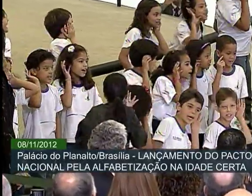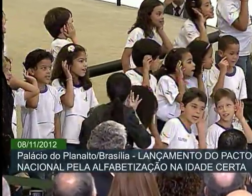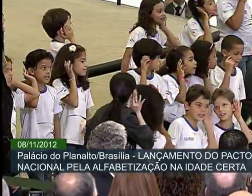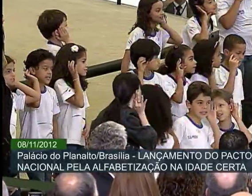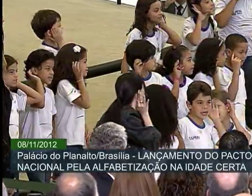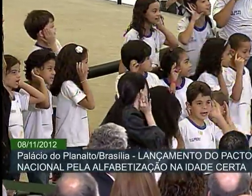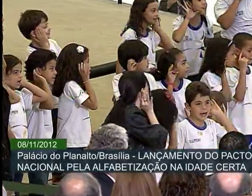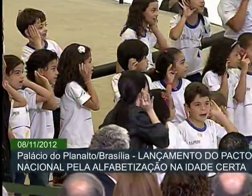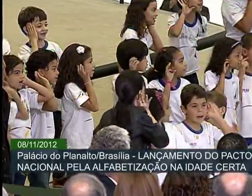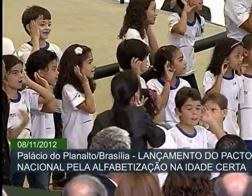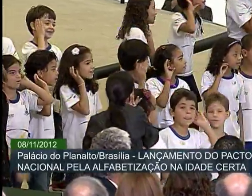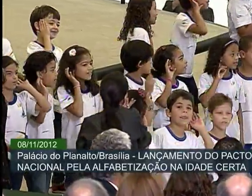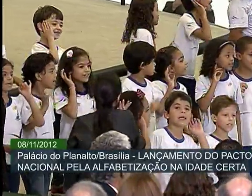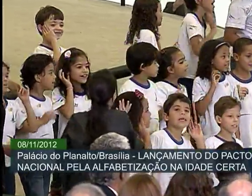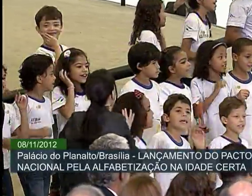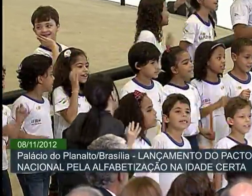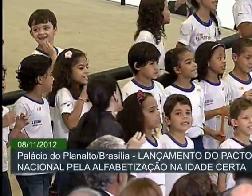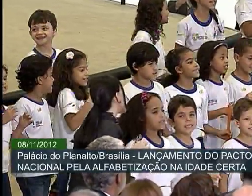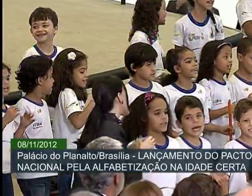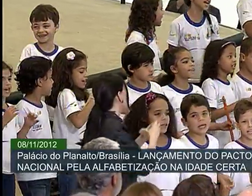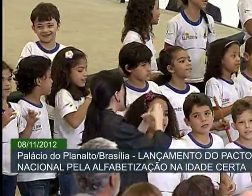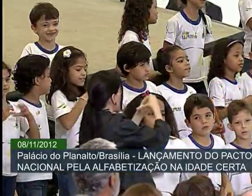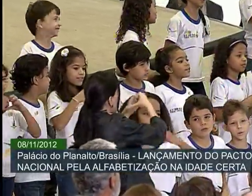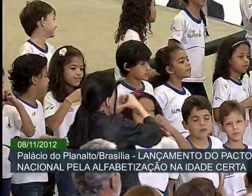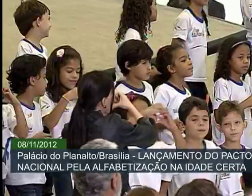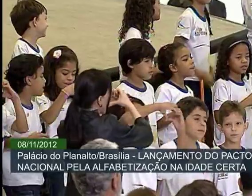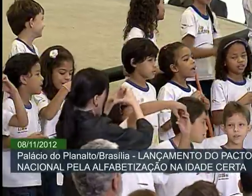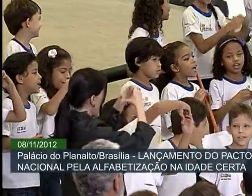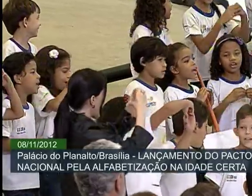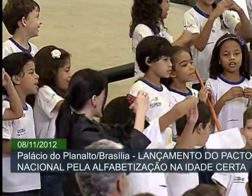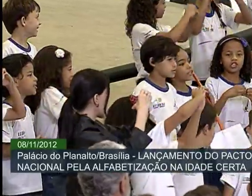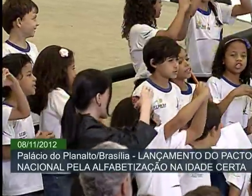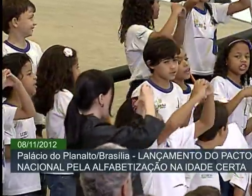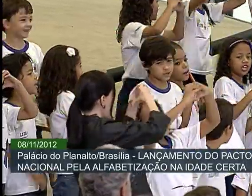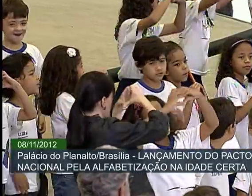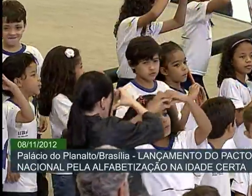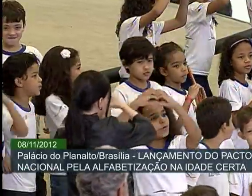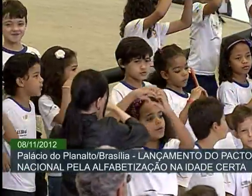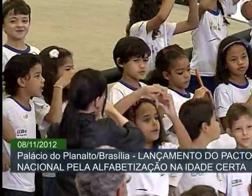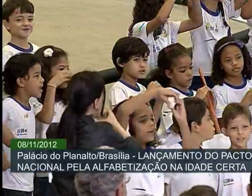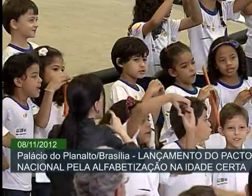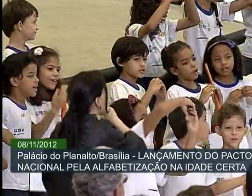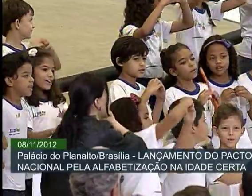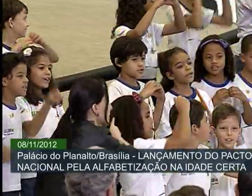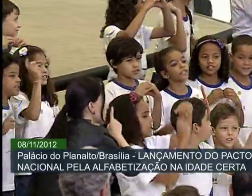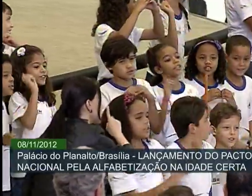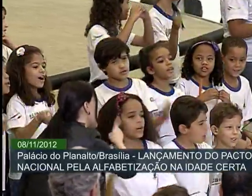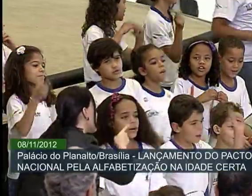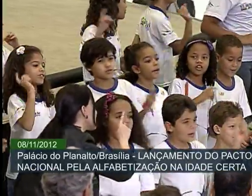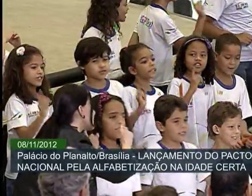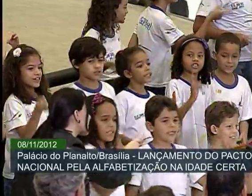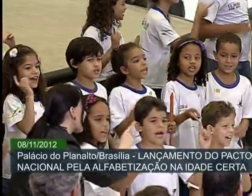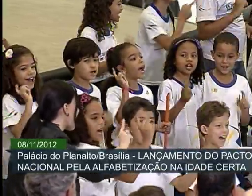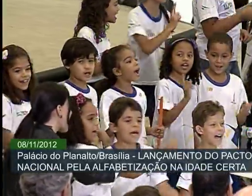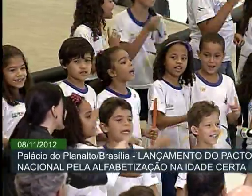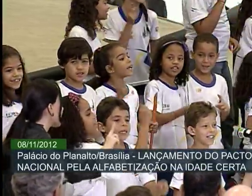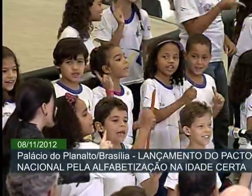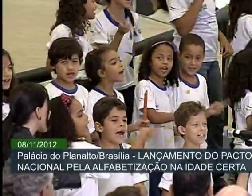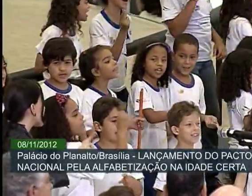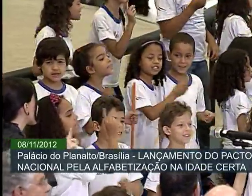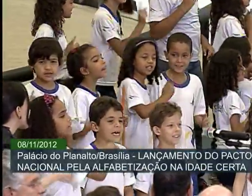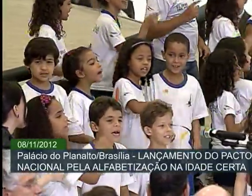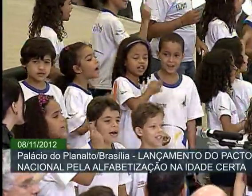nossa canção. e dizendo eu te amo e de